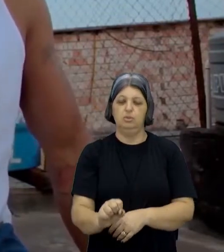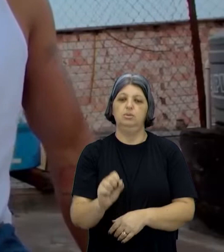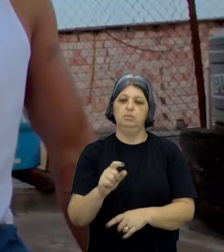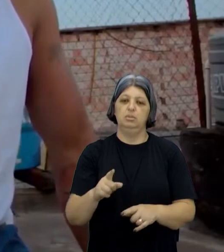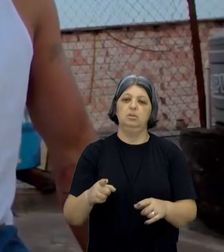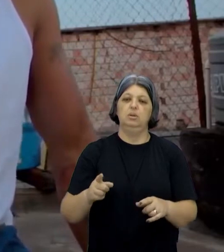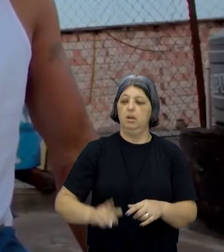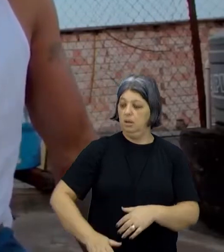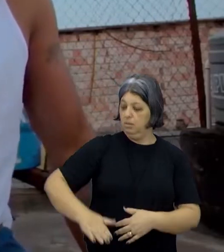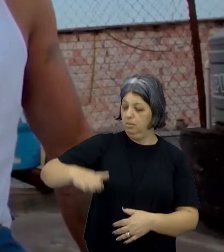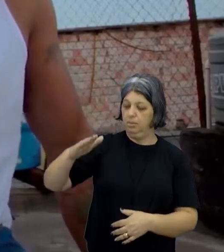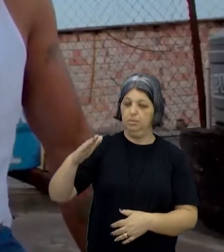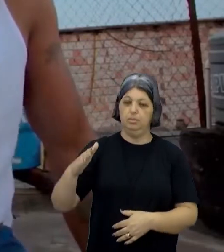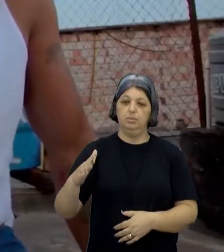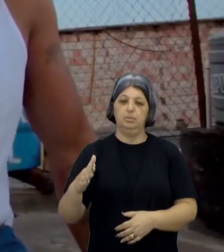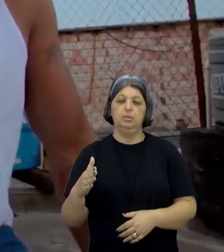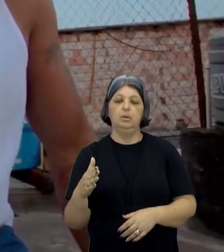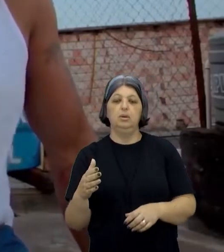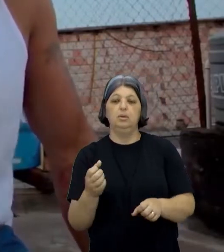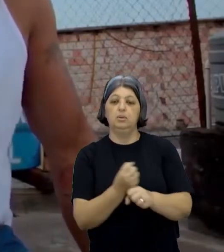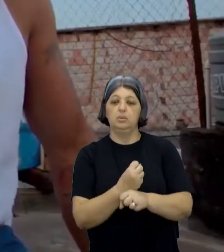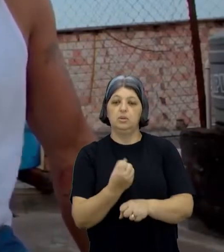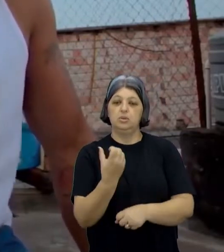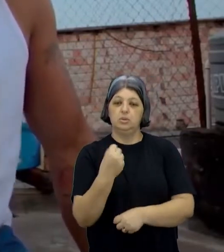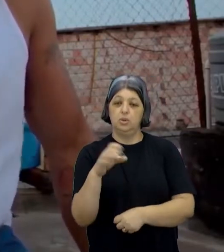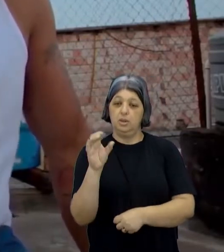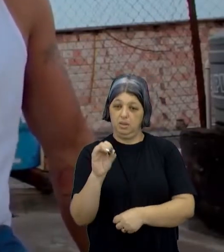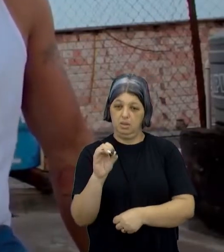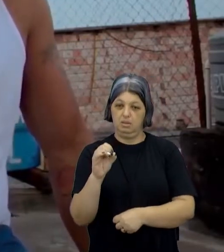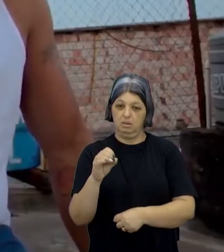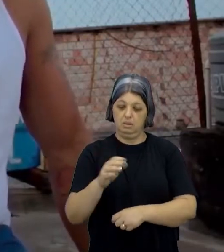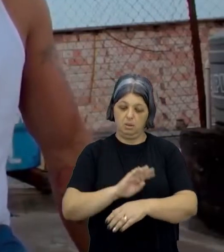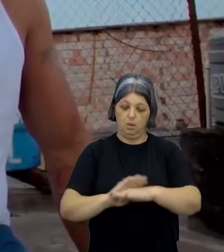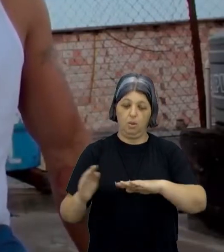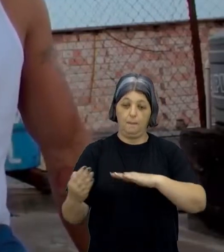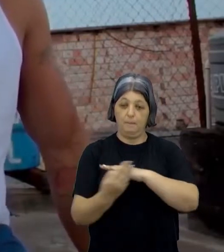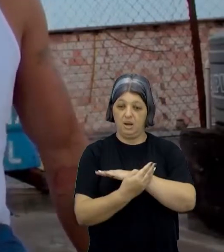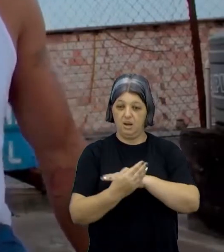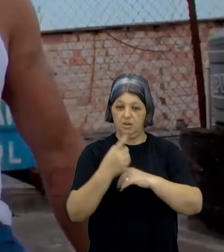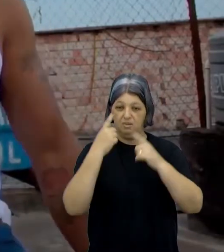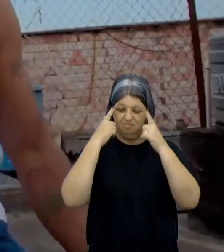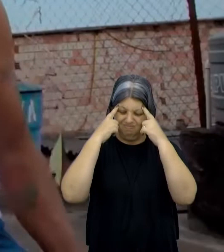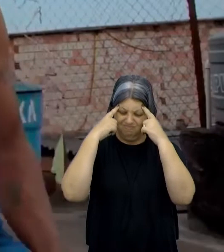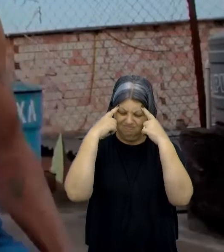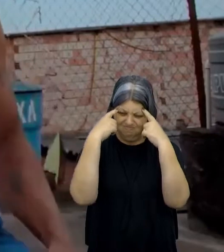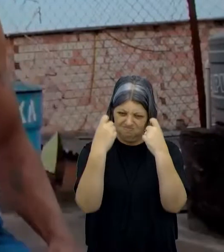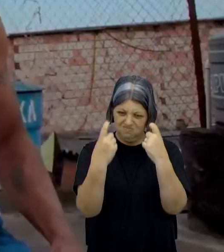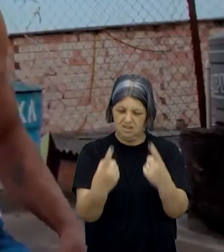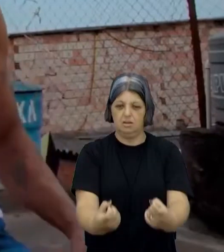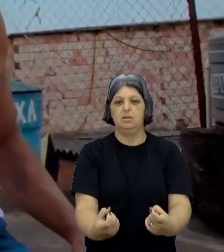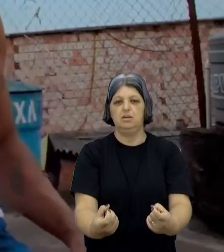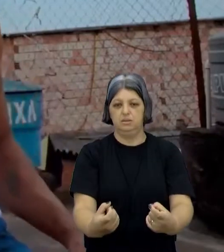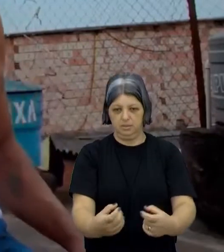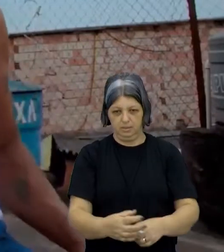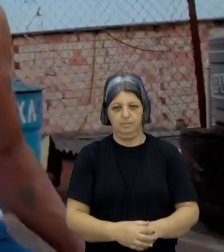anos 80, na época mais violenta do bairro mais violento. Morou? Na época mais violenta, no bairro mais violento.